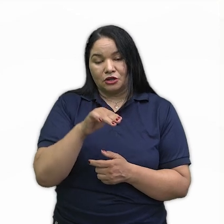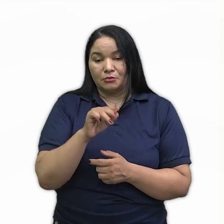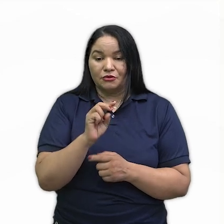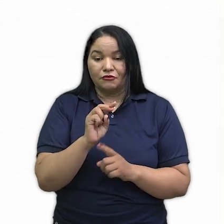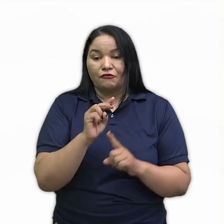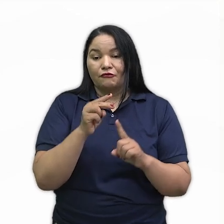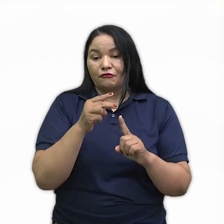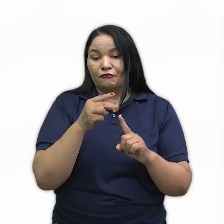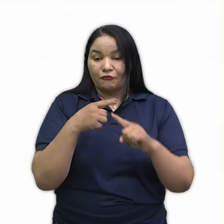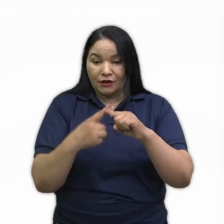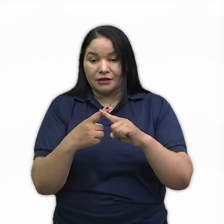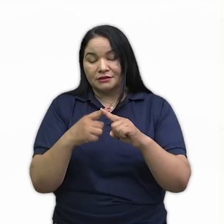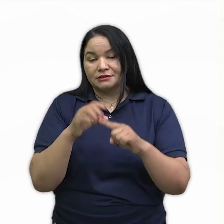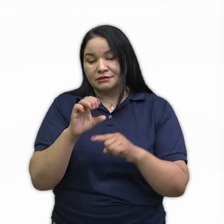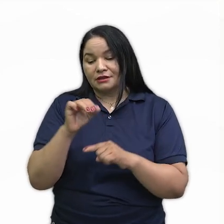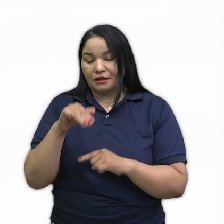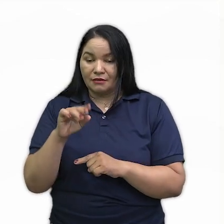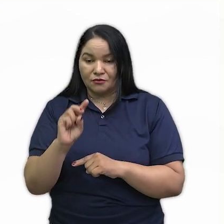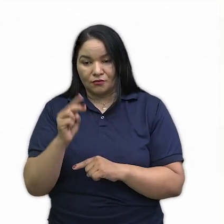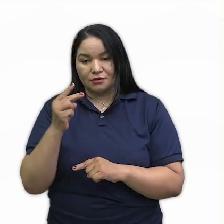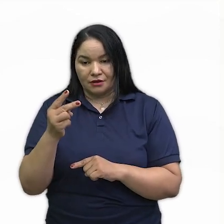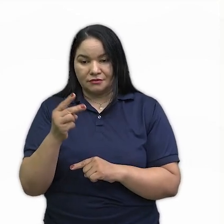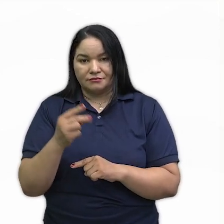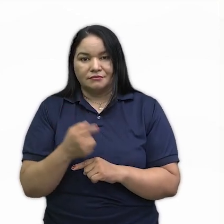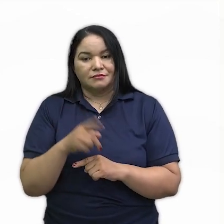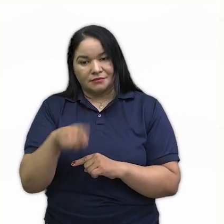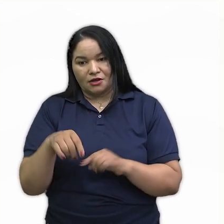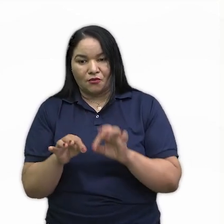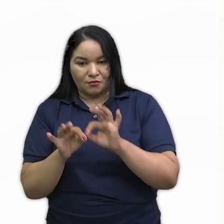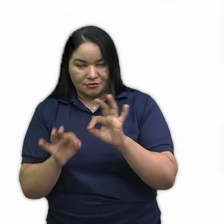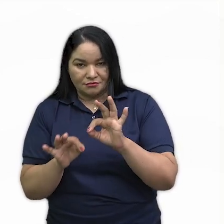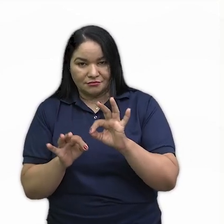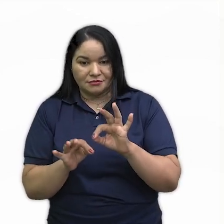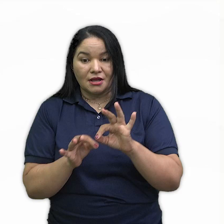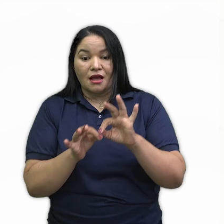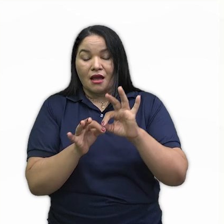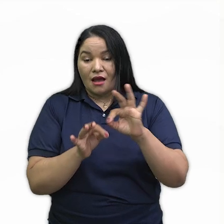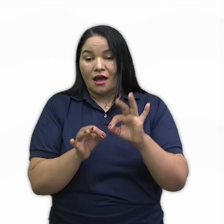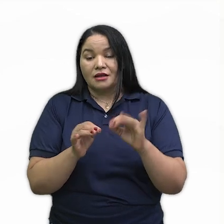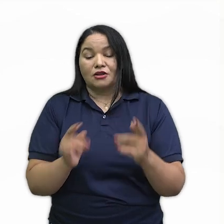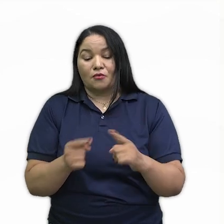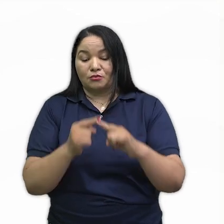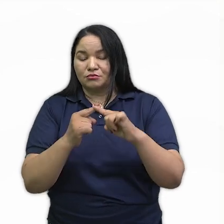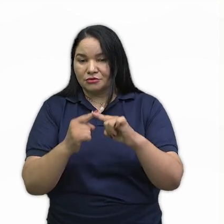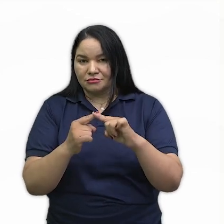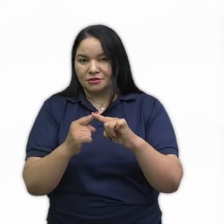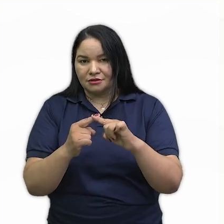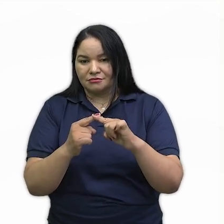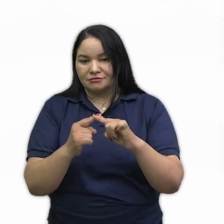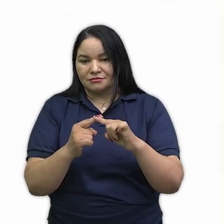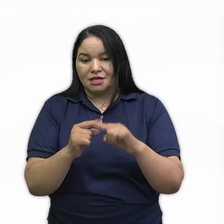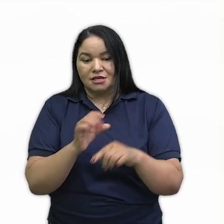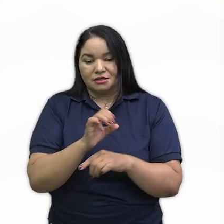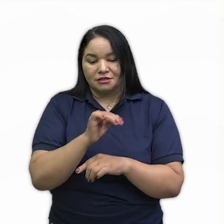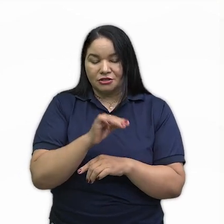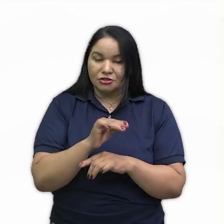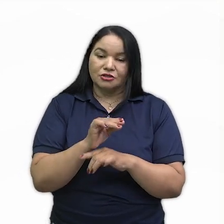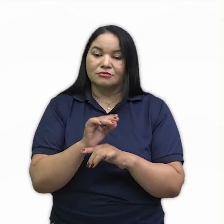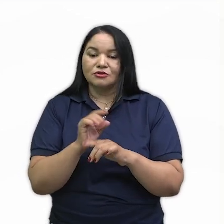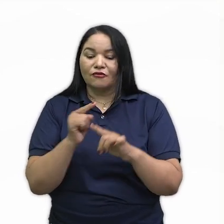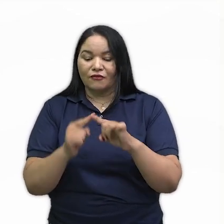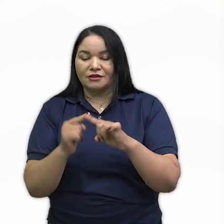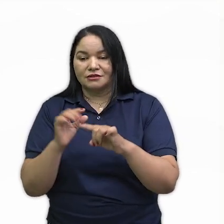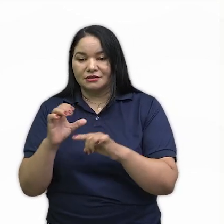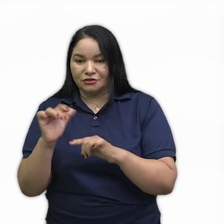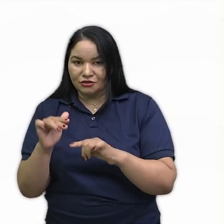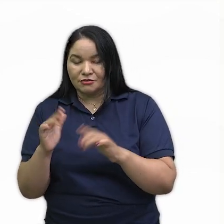centímetros quadrados vezes centímetros, que é a altura. E eu estou multiplicando centímetro vezes centímetros. Então, o que